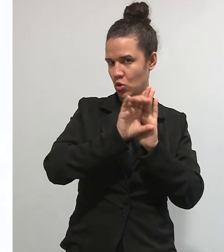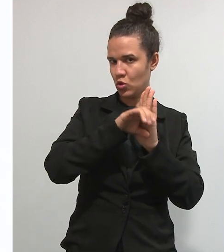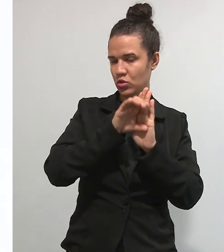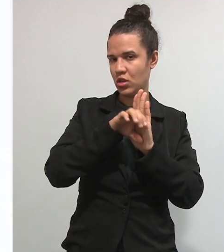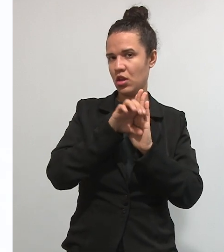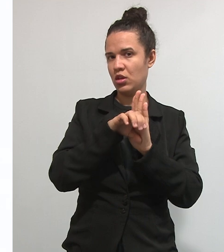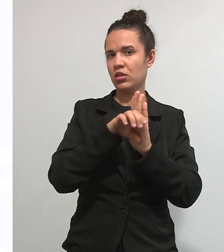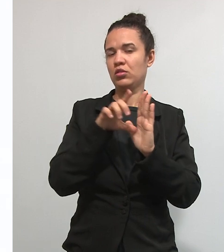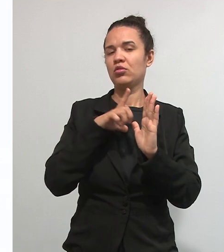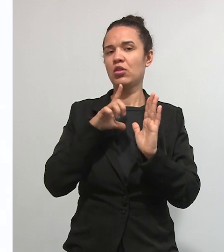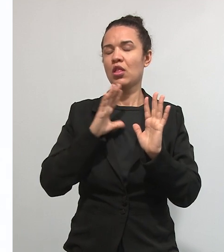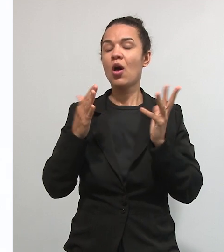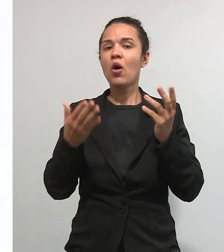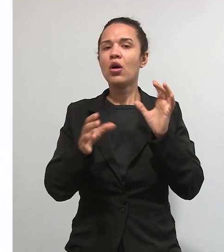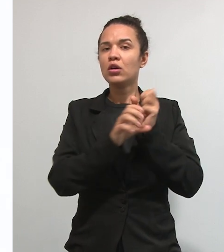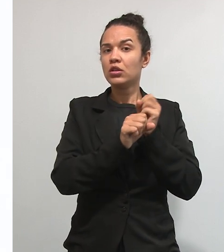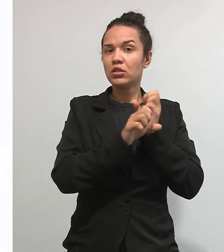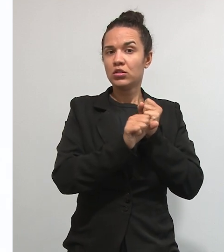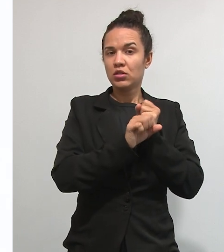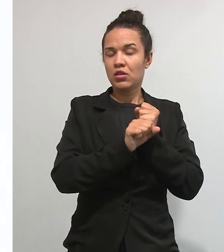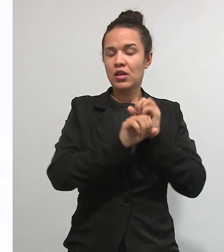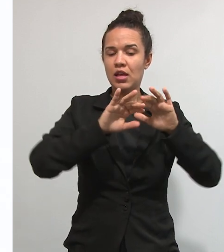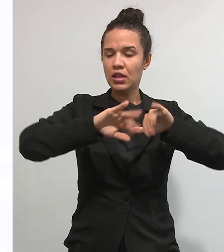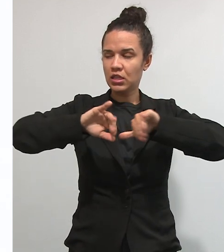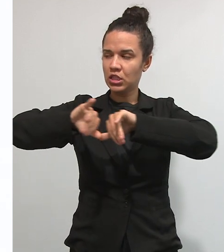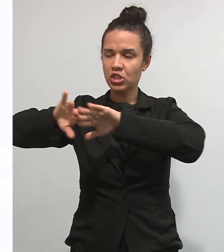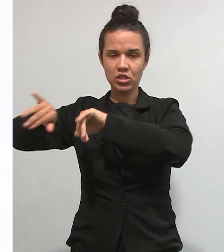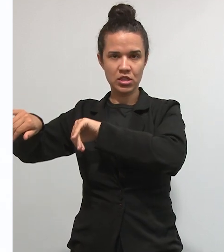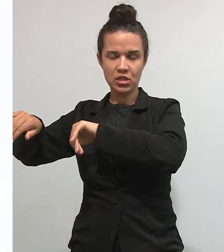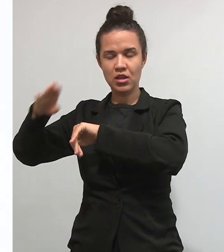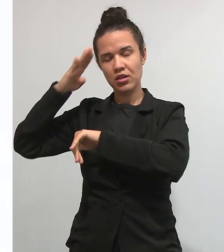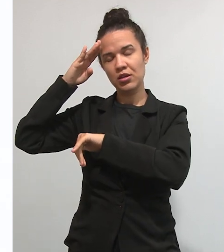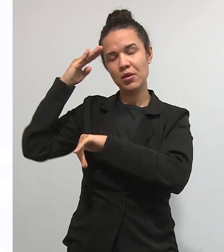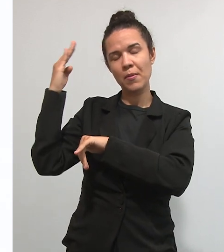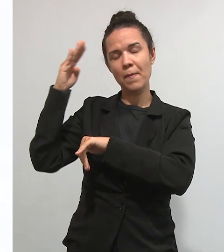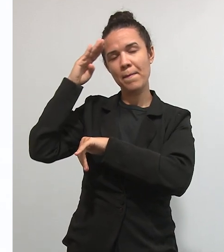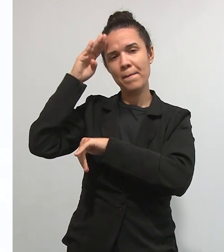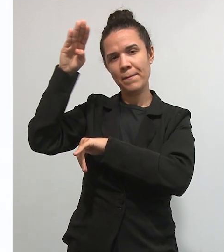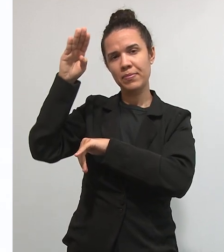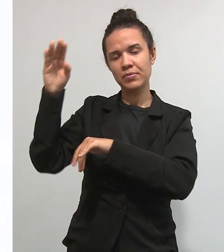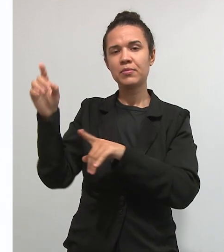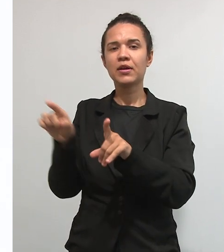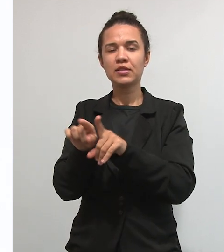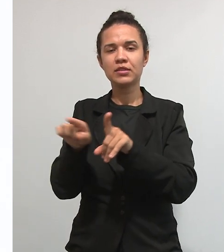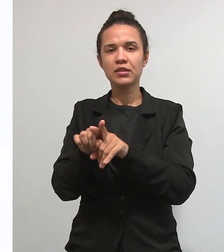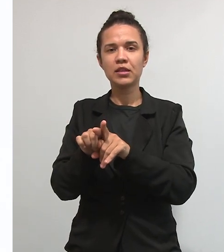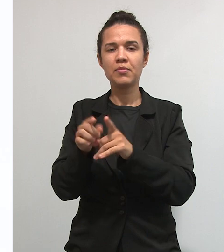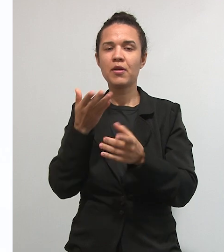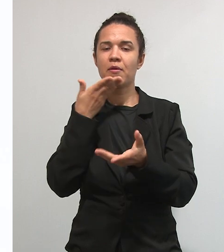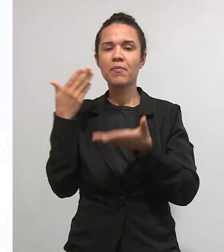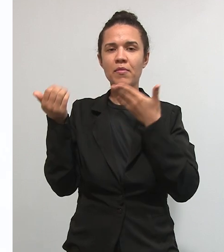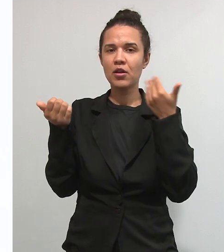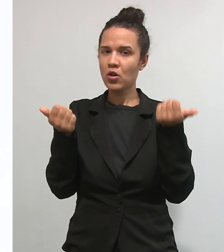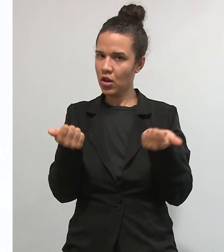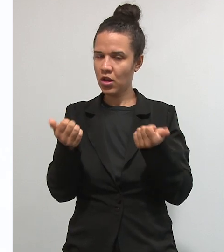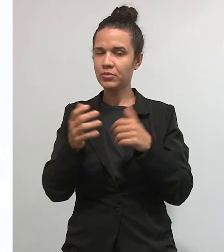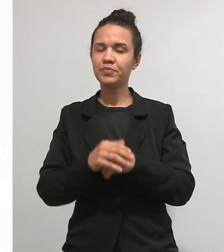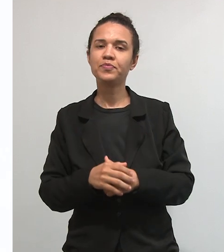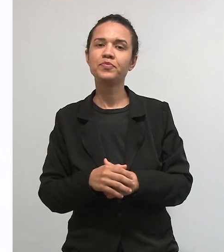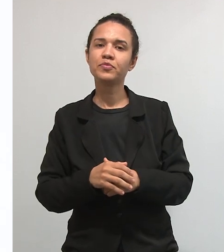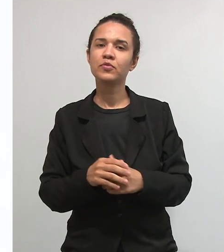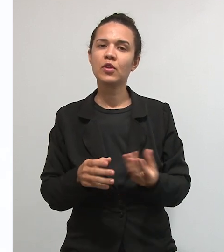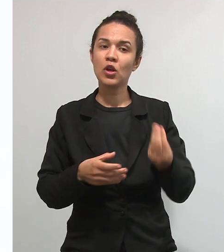na contabilidade geral, ela é dividida em fundamentais e de melhorias. Aqui não, aqui praticamente todas estão como qualitativas